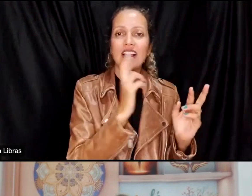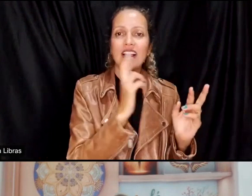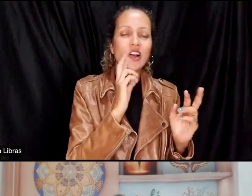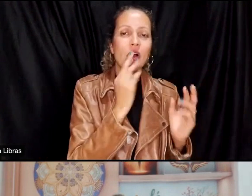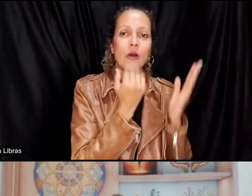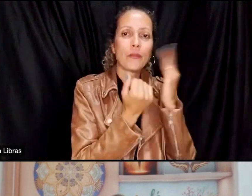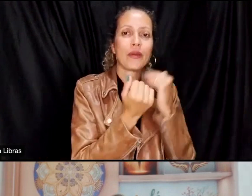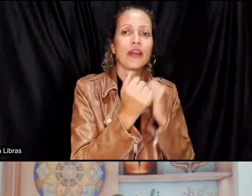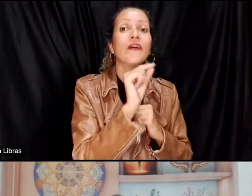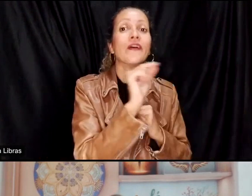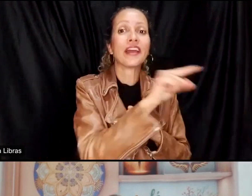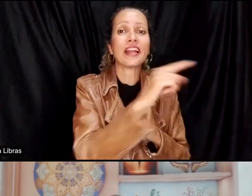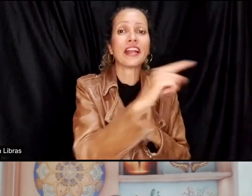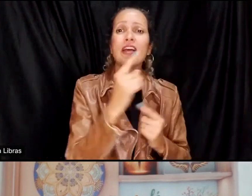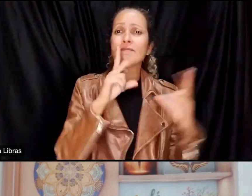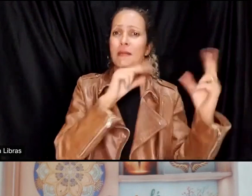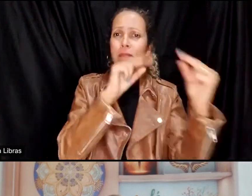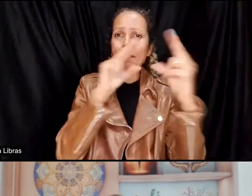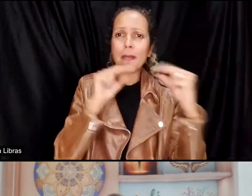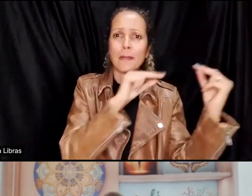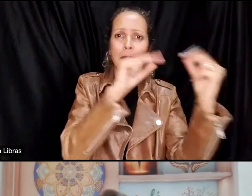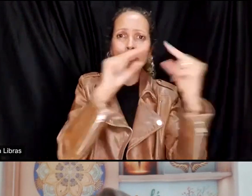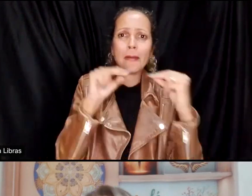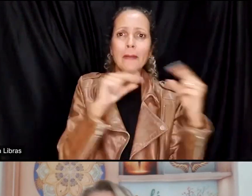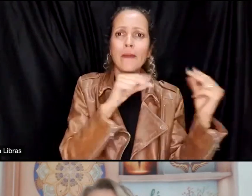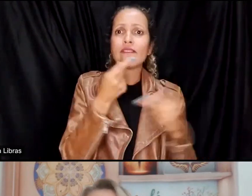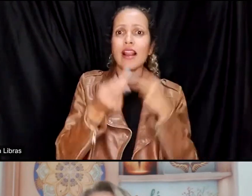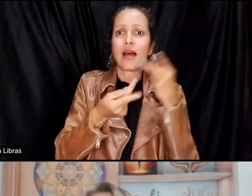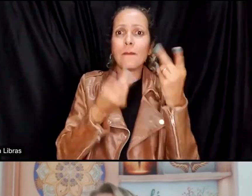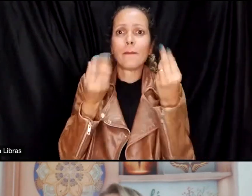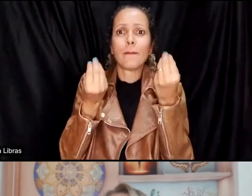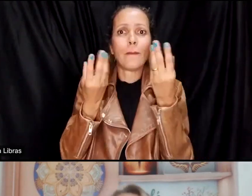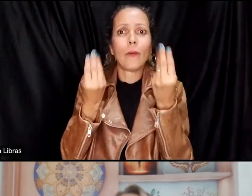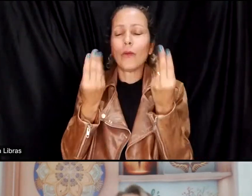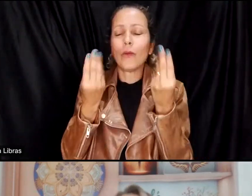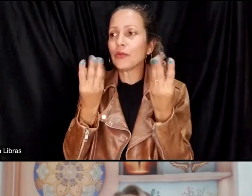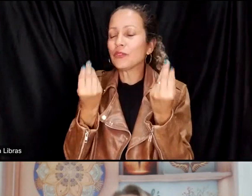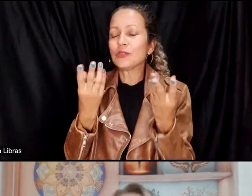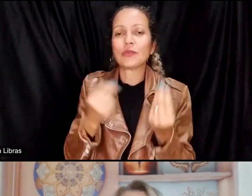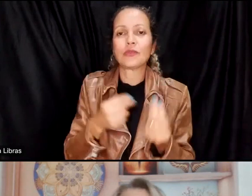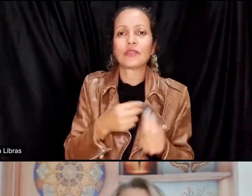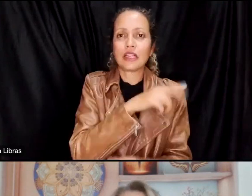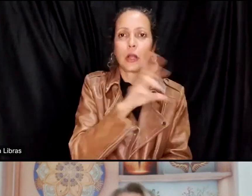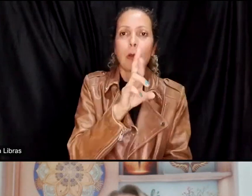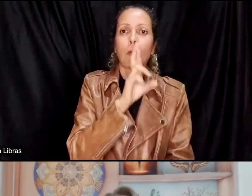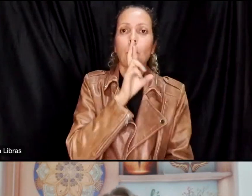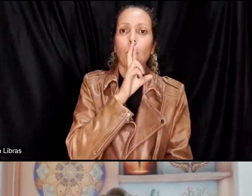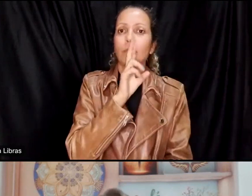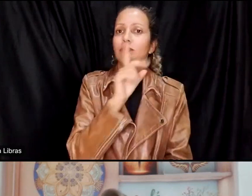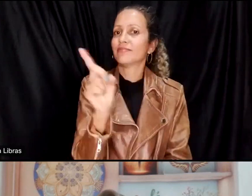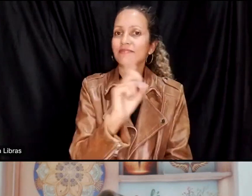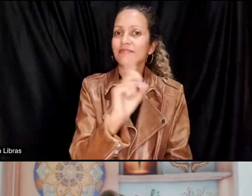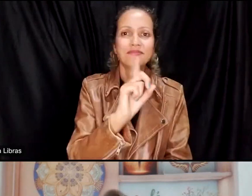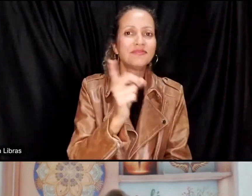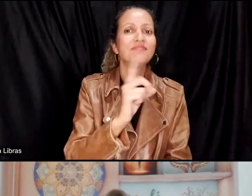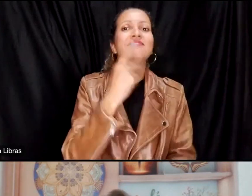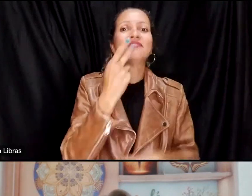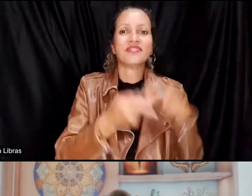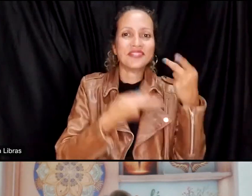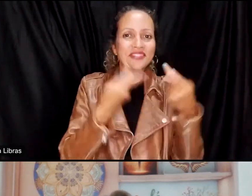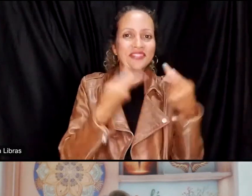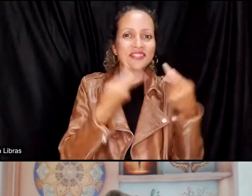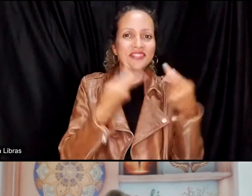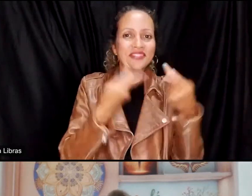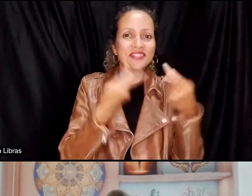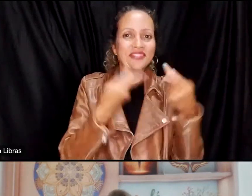Eles têm som, eles não são mudos. Então, foi o meu primeiro impacto de perceber que as pessoas surdas,